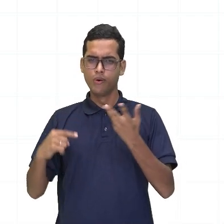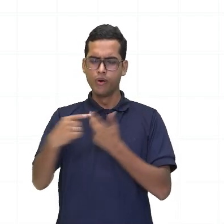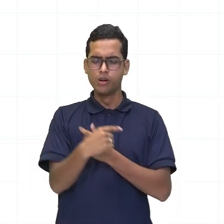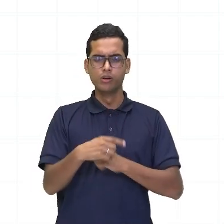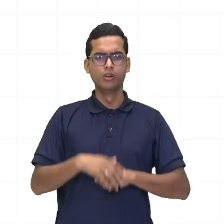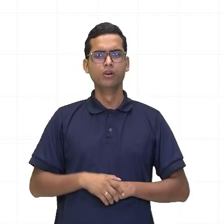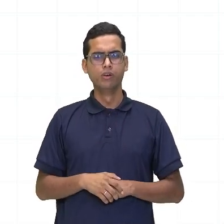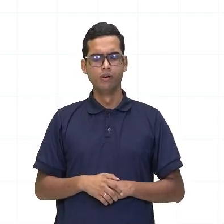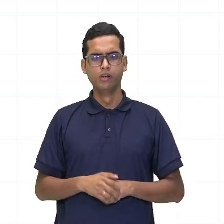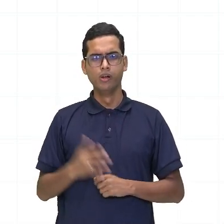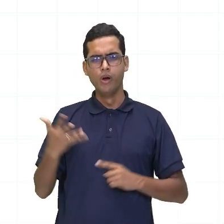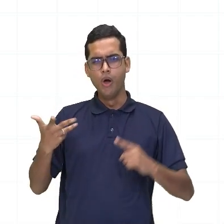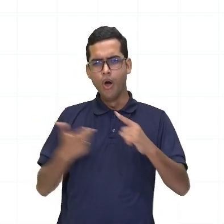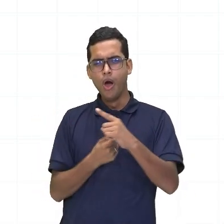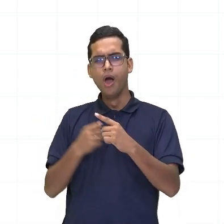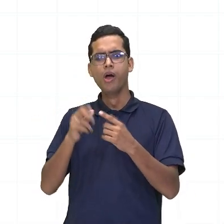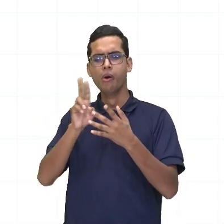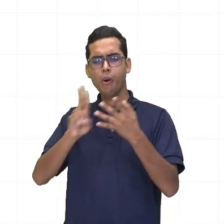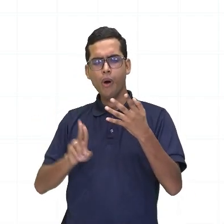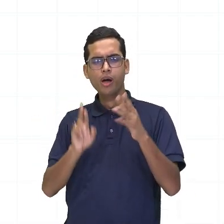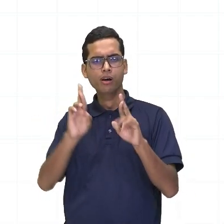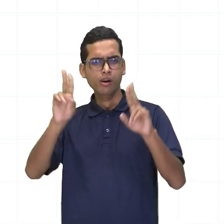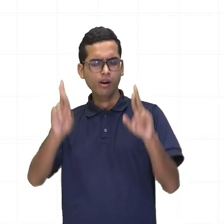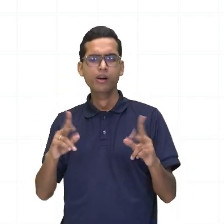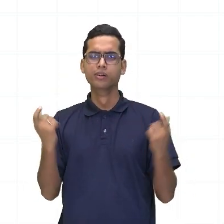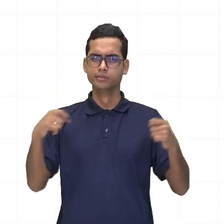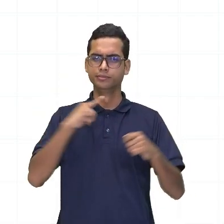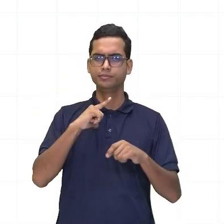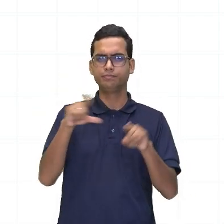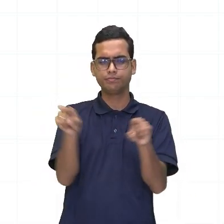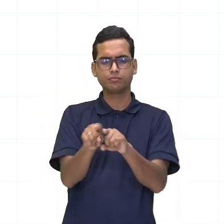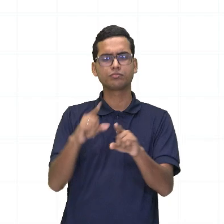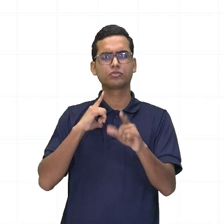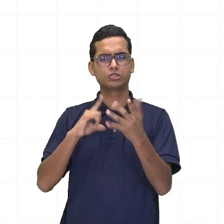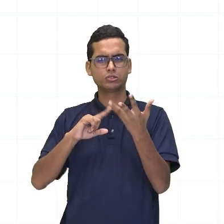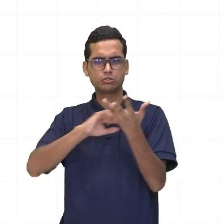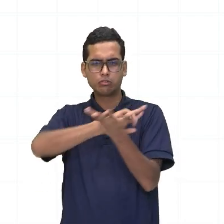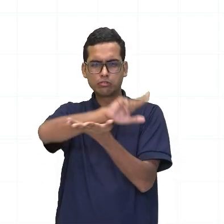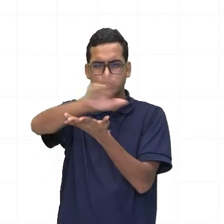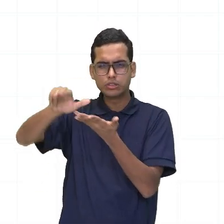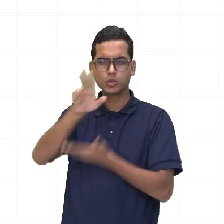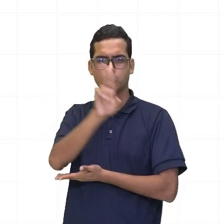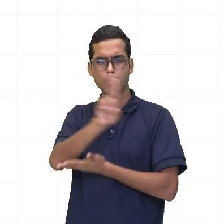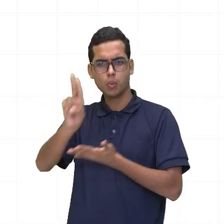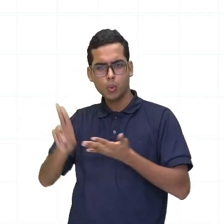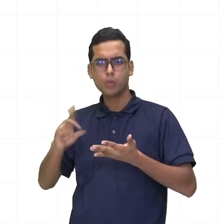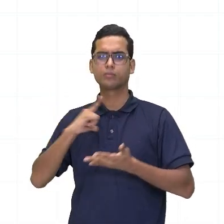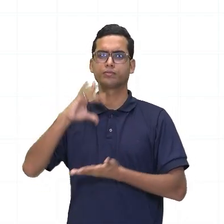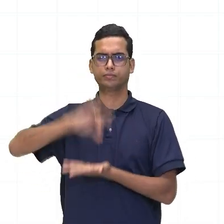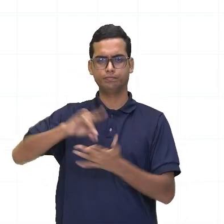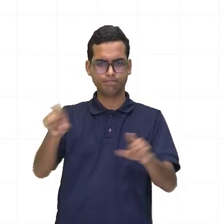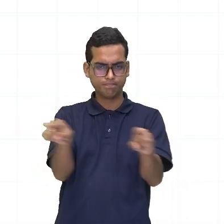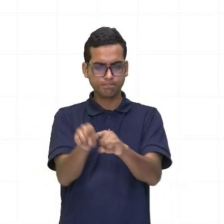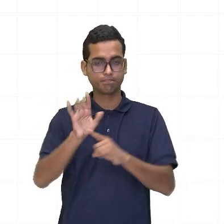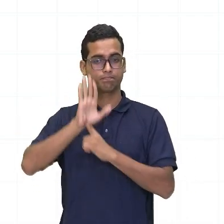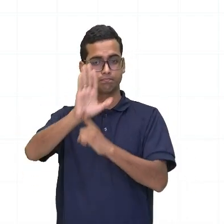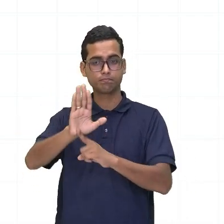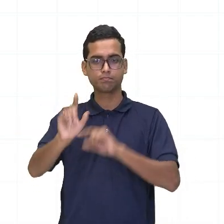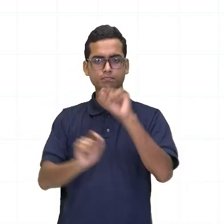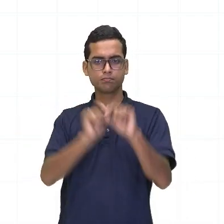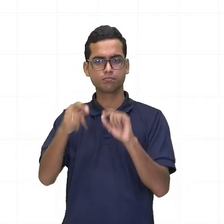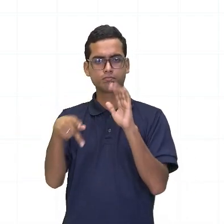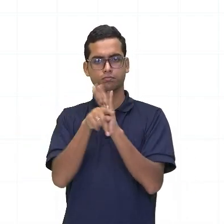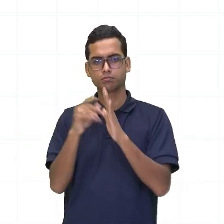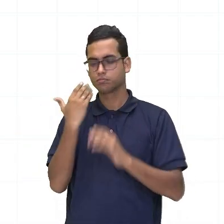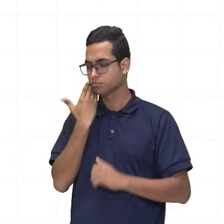ter outras nomenclaturas também. E aí esse 1.0, ele está mostrando para a gente ali, né, uma